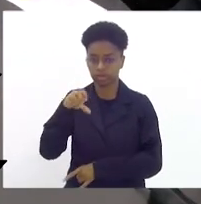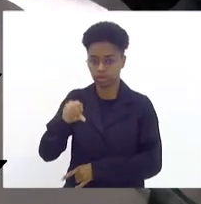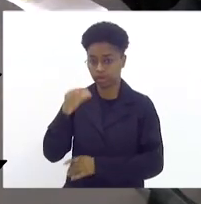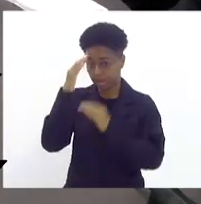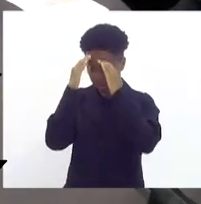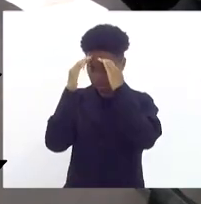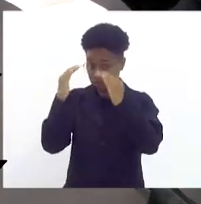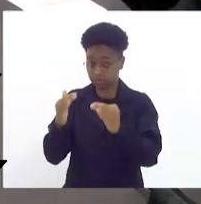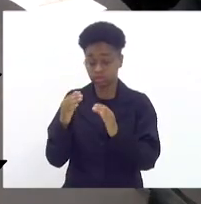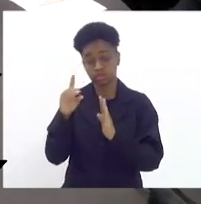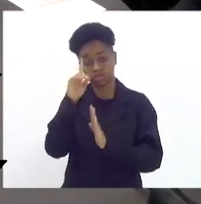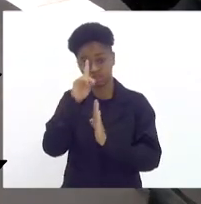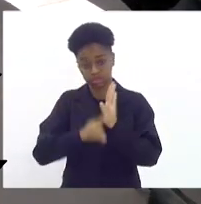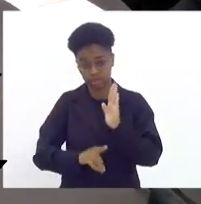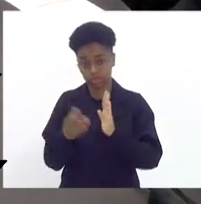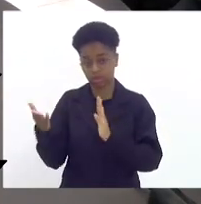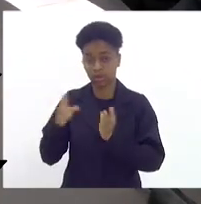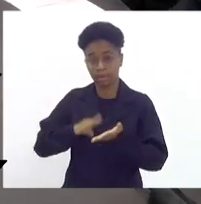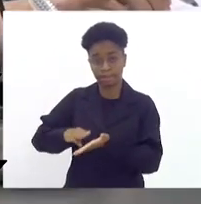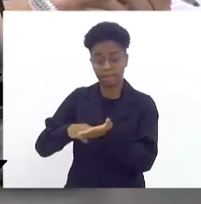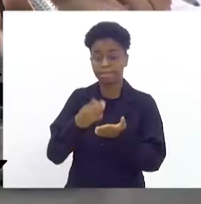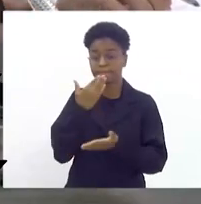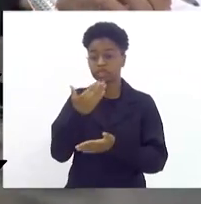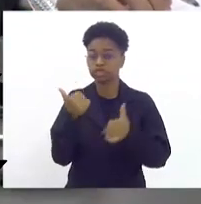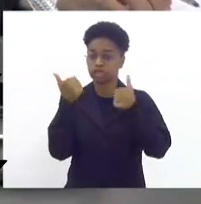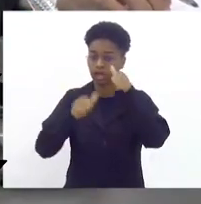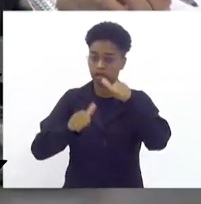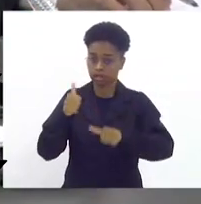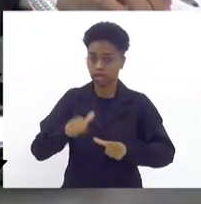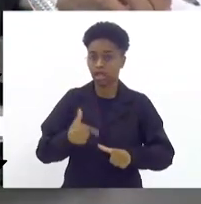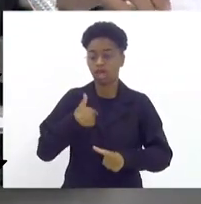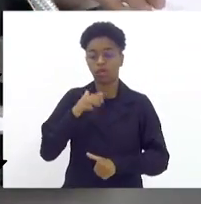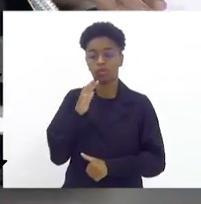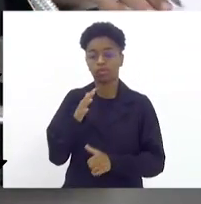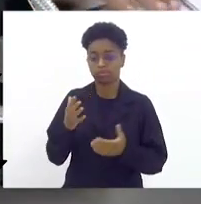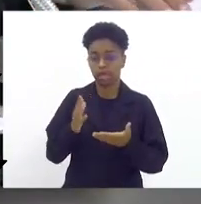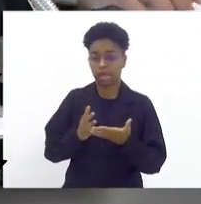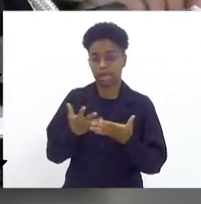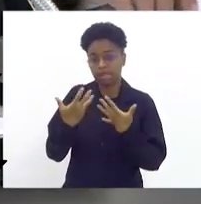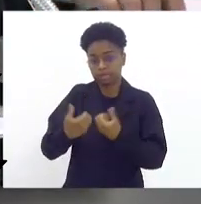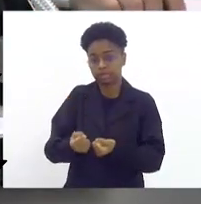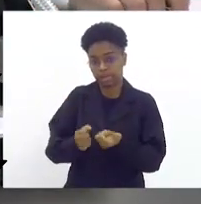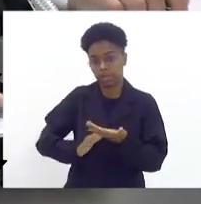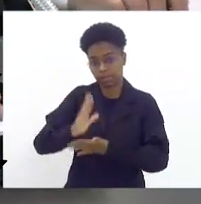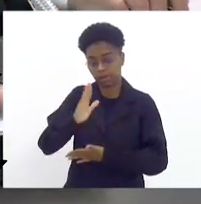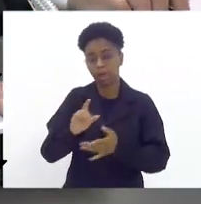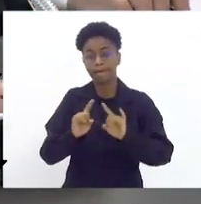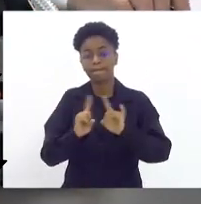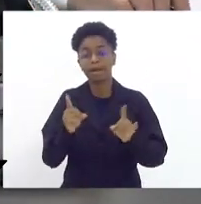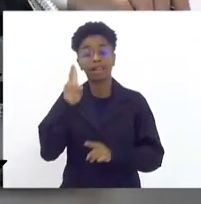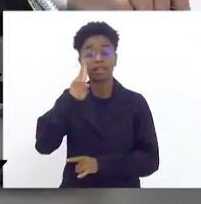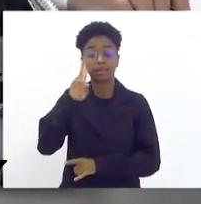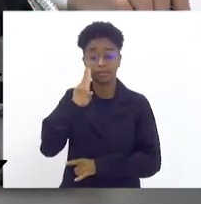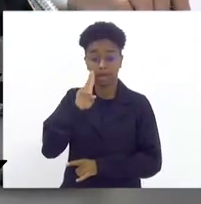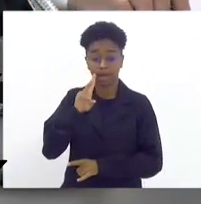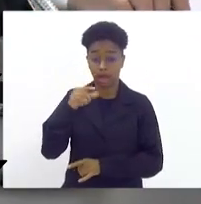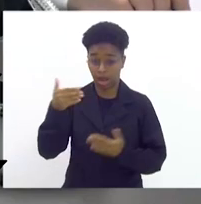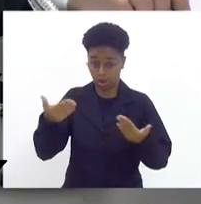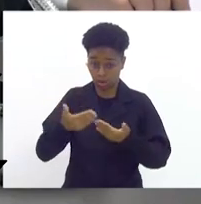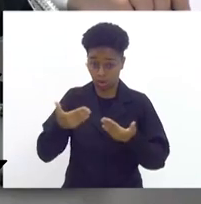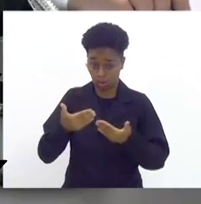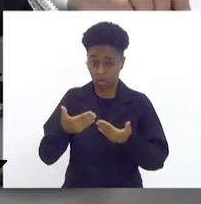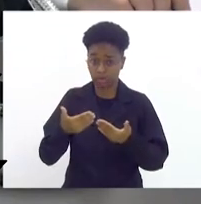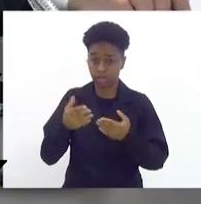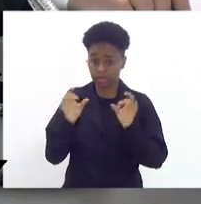respeitando o direito de um membro da CCJ pedir vista, vou deferir a vista, mas lembrando que essa sessão extraordinária é